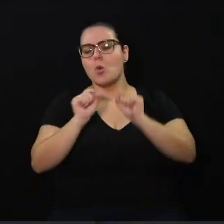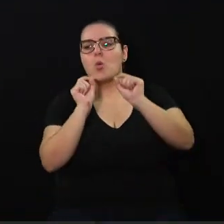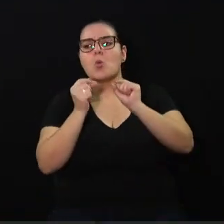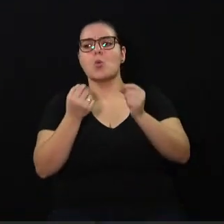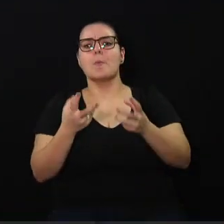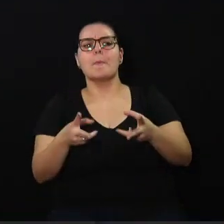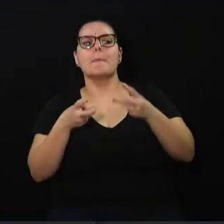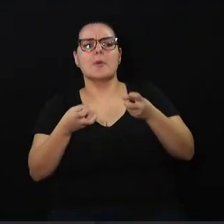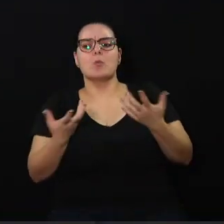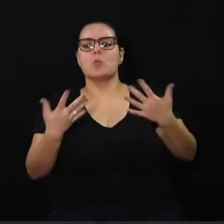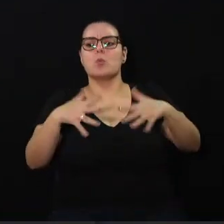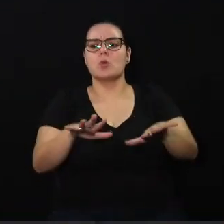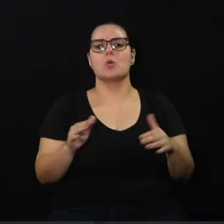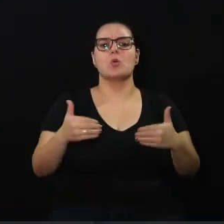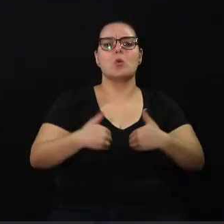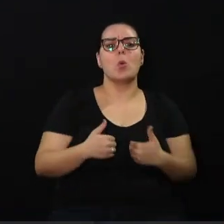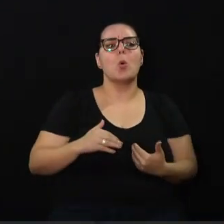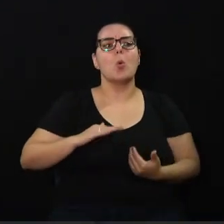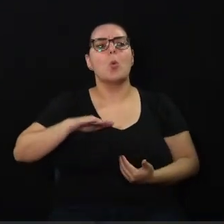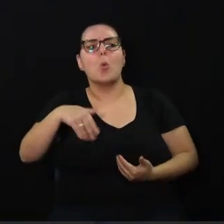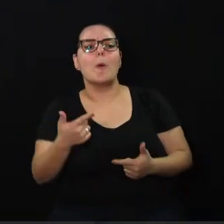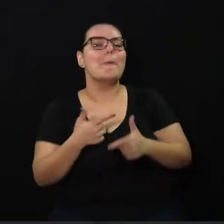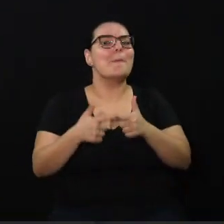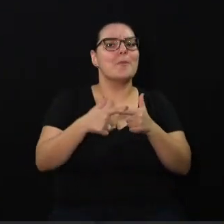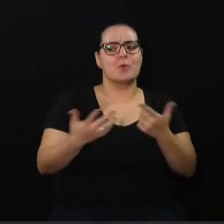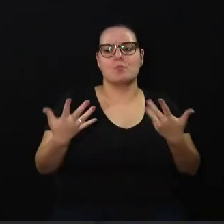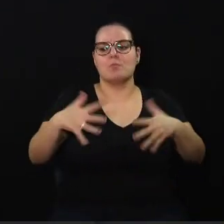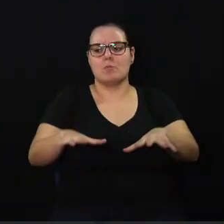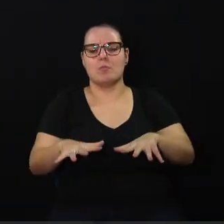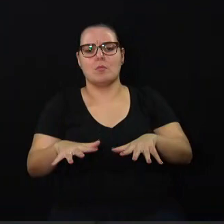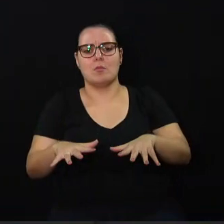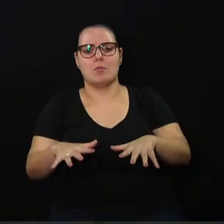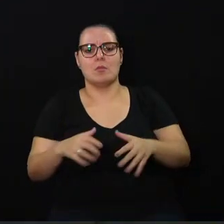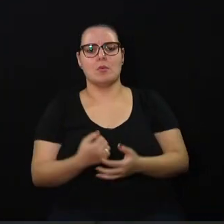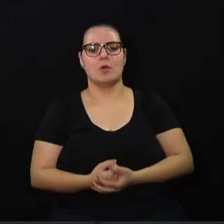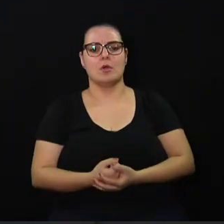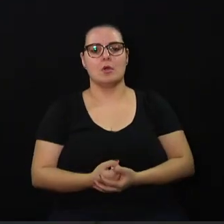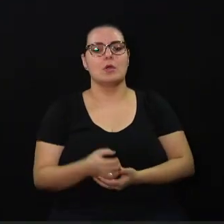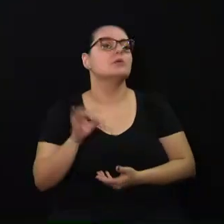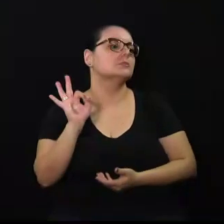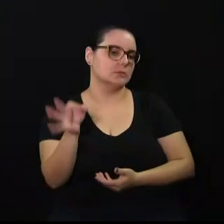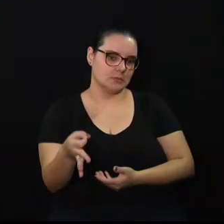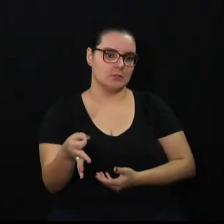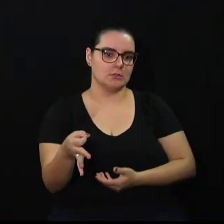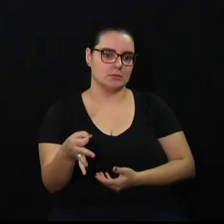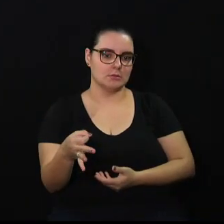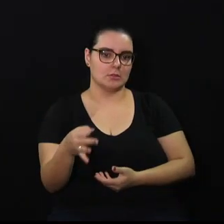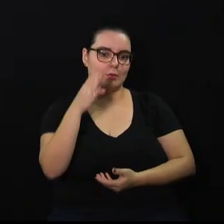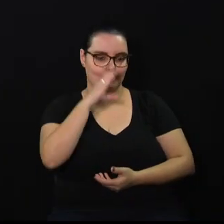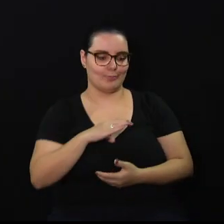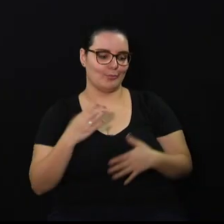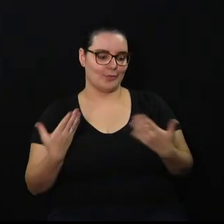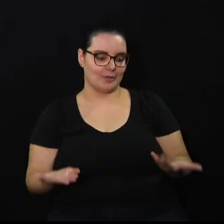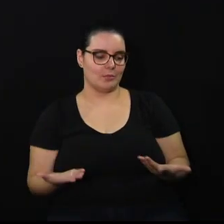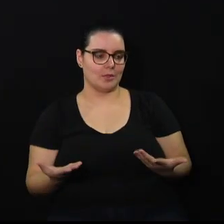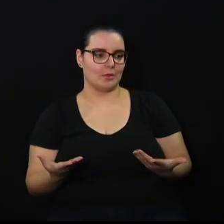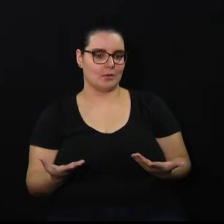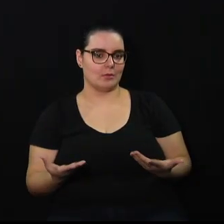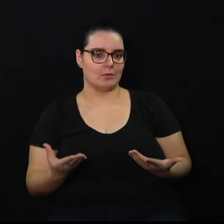é a maior dificuldade da inclusão do autista né a maior barreira com certeza a questão comportamental né